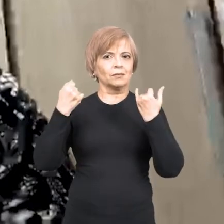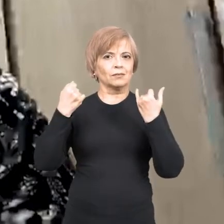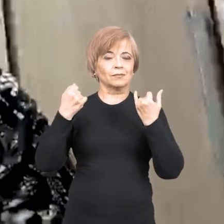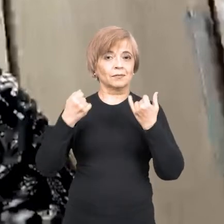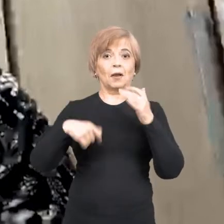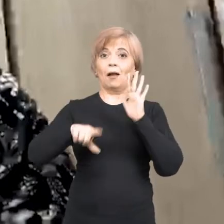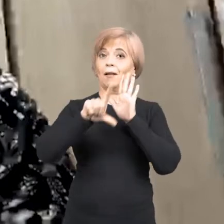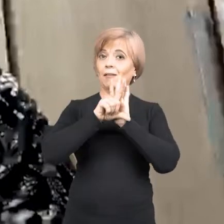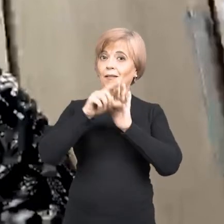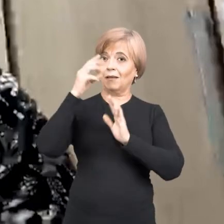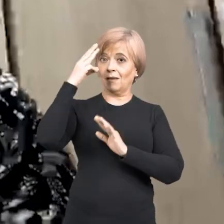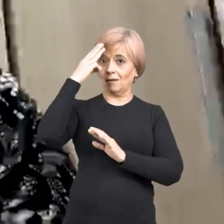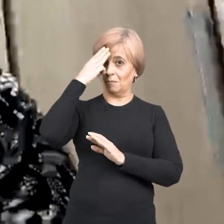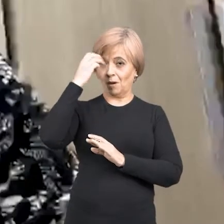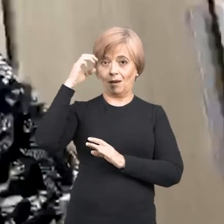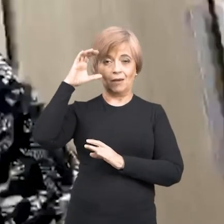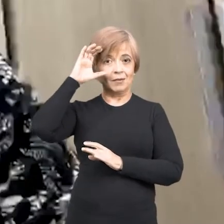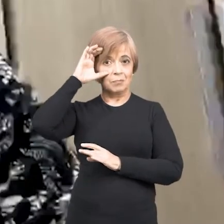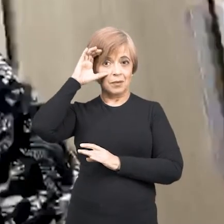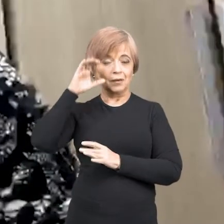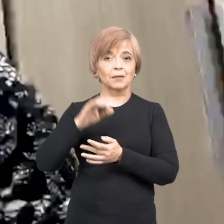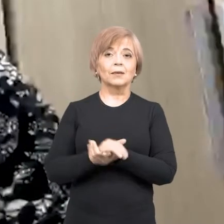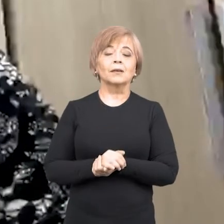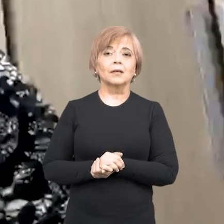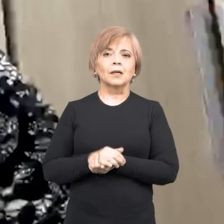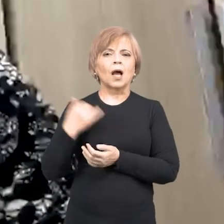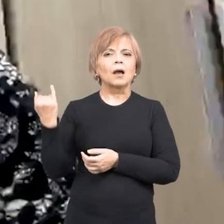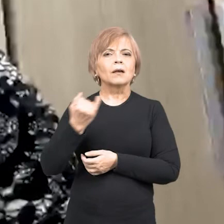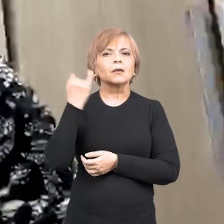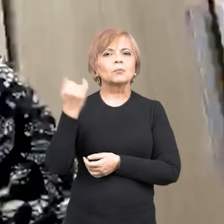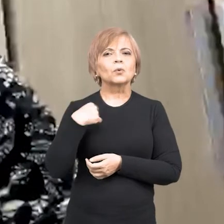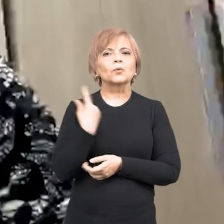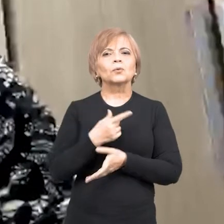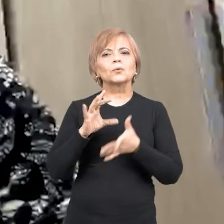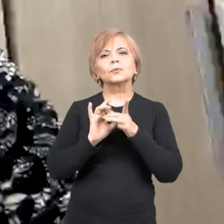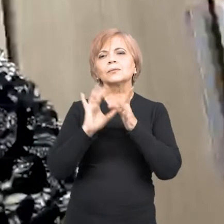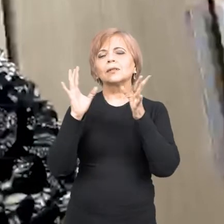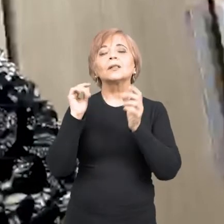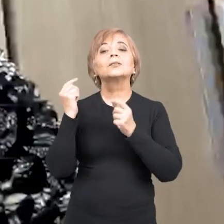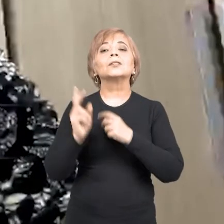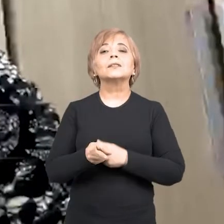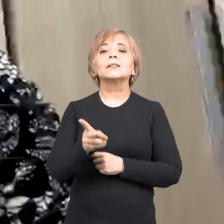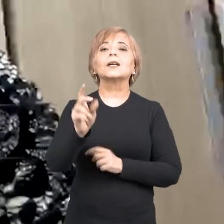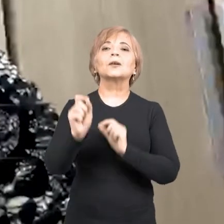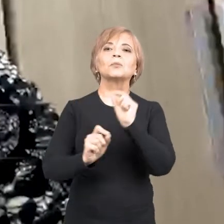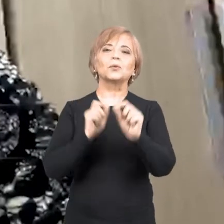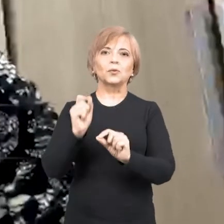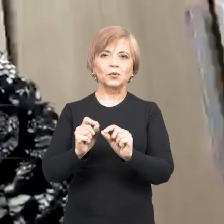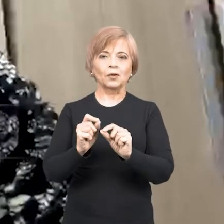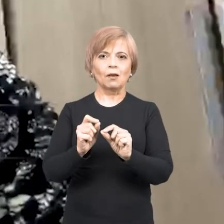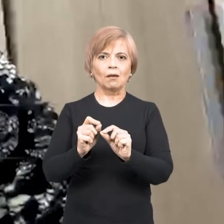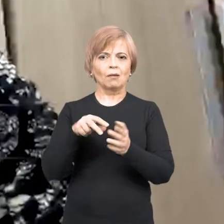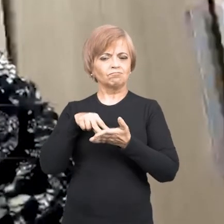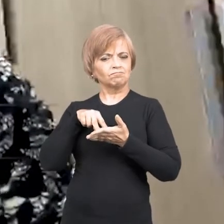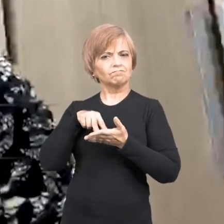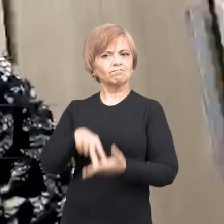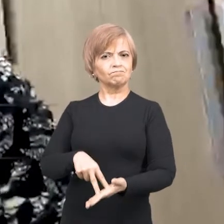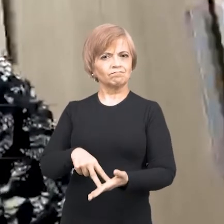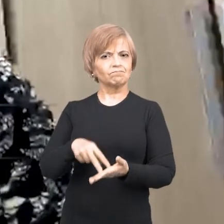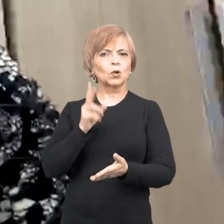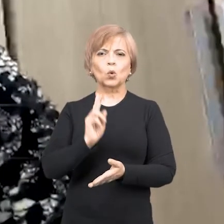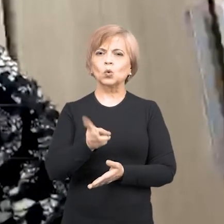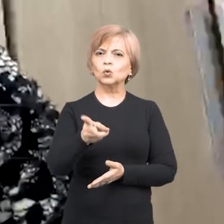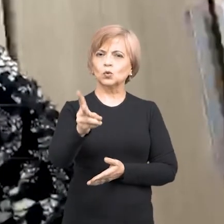Maria da Penha nos traz muitas e nos permite sempre manter